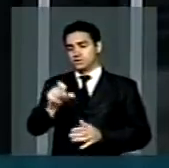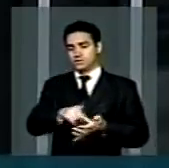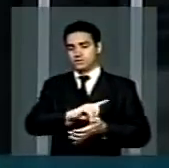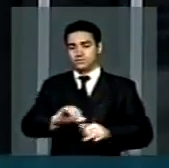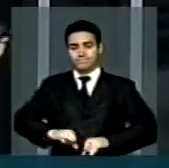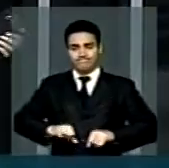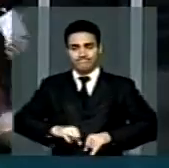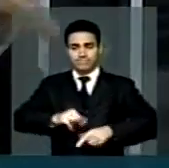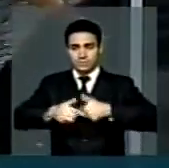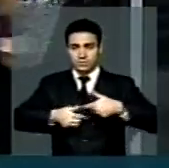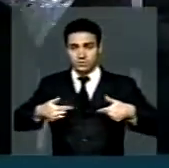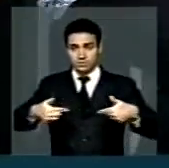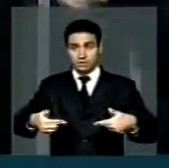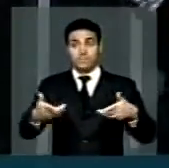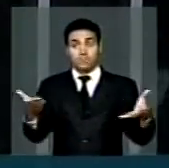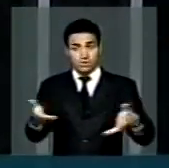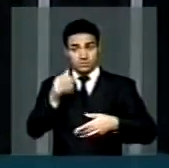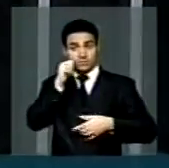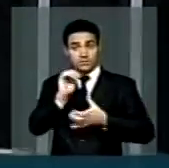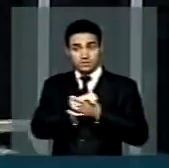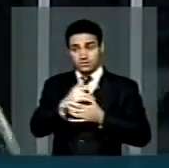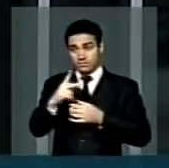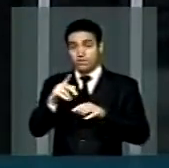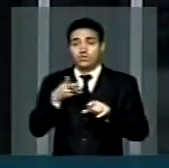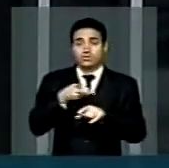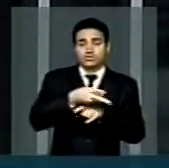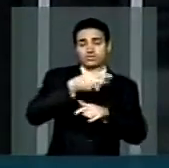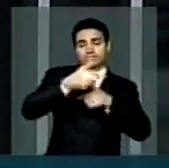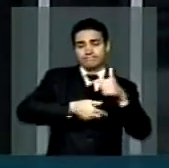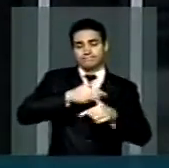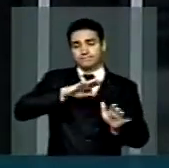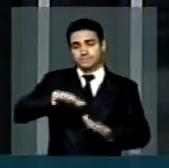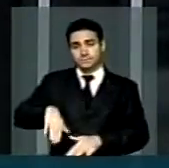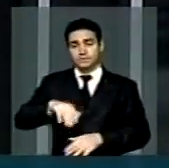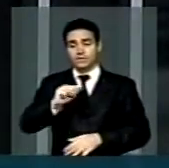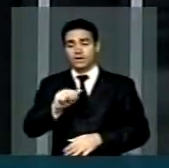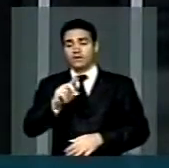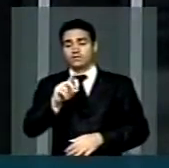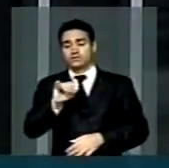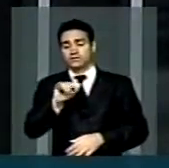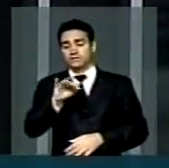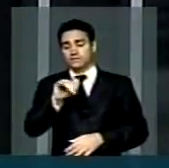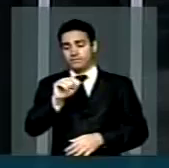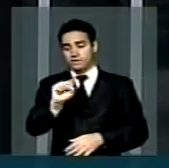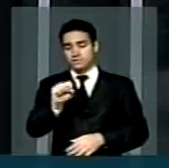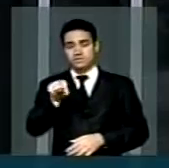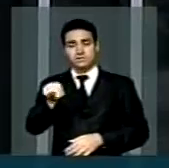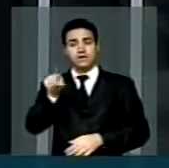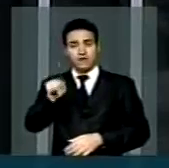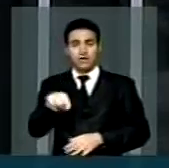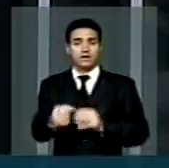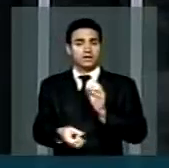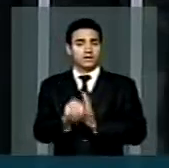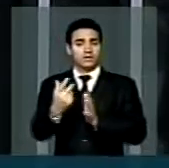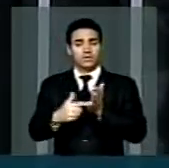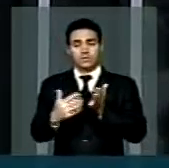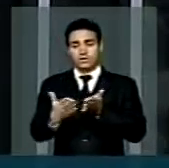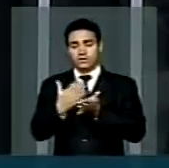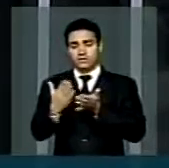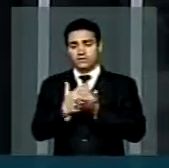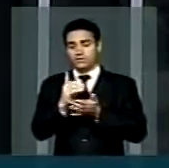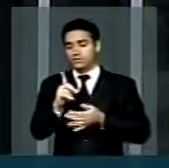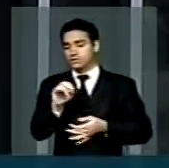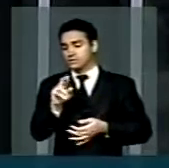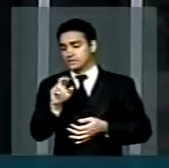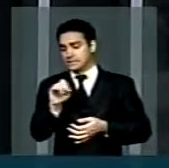Quero aproveitar aqui e saudar também o professor Aldifax Rios, né, que é autor desse belo livro do Dragão do Mar e